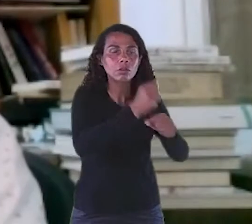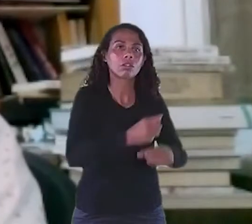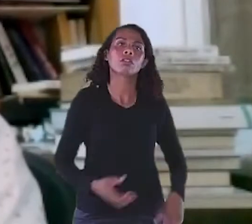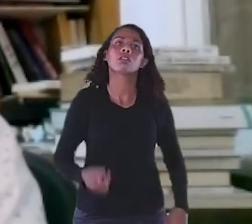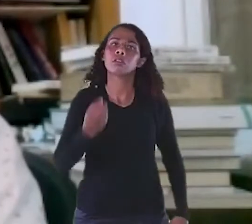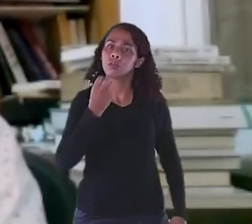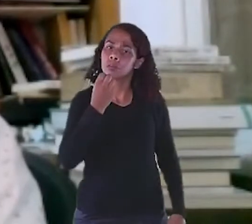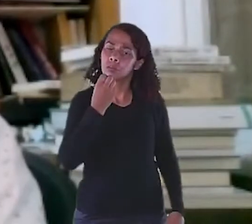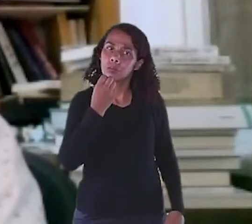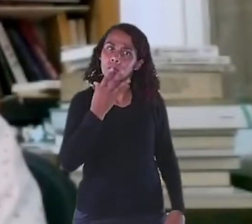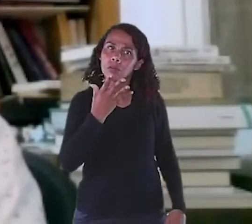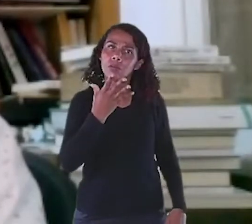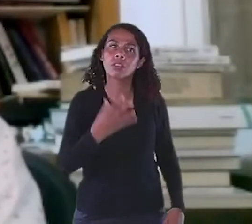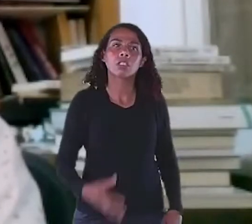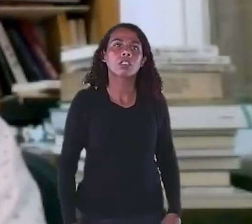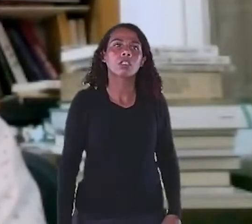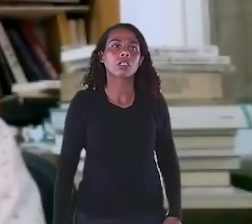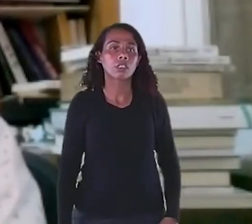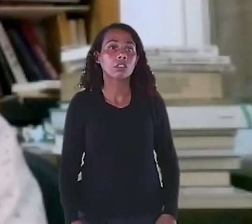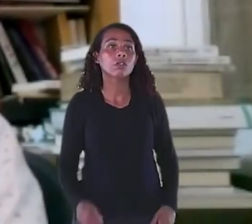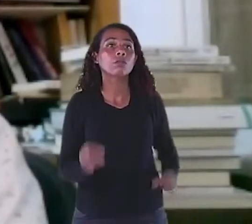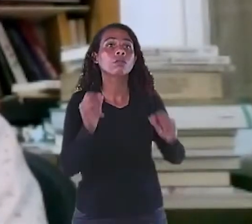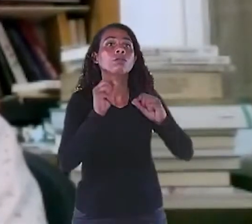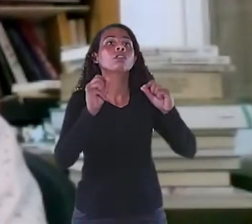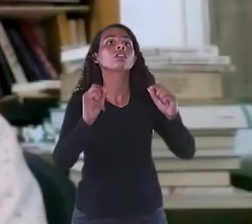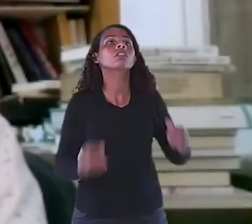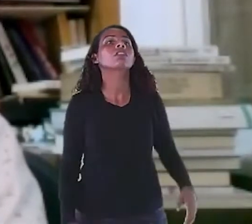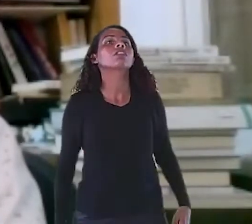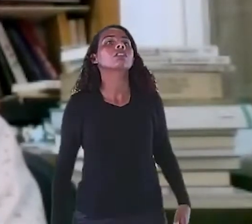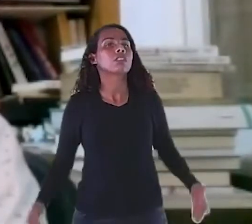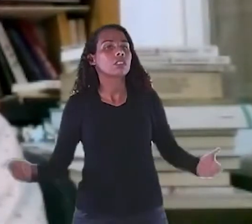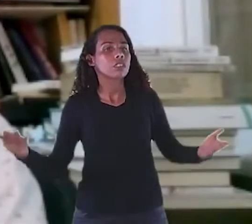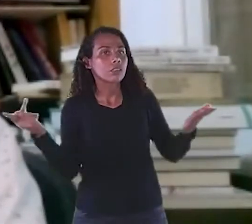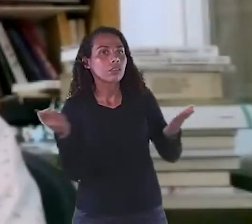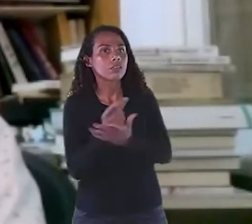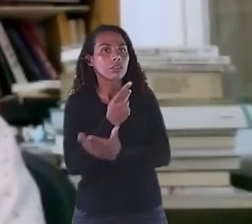numa experiência de liberdade, uma coisa